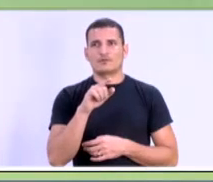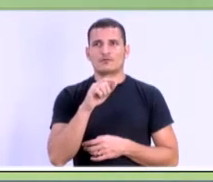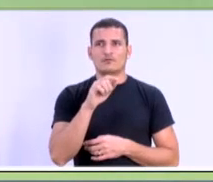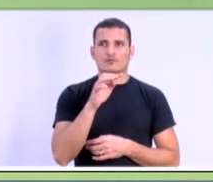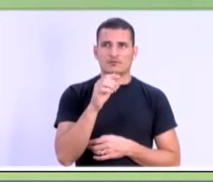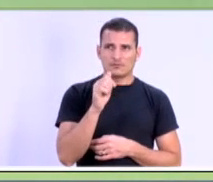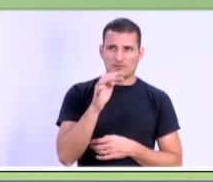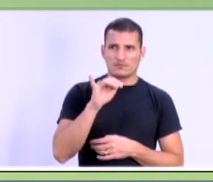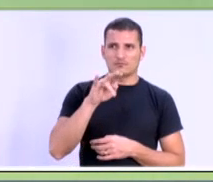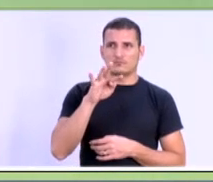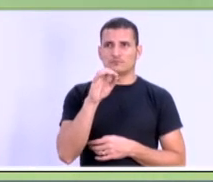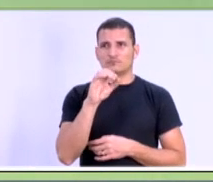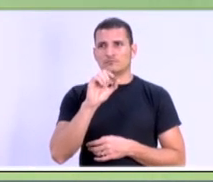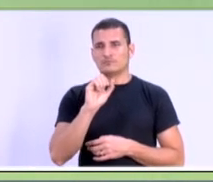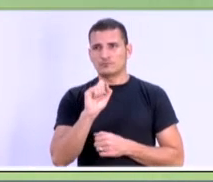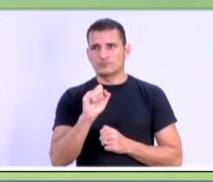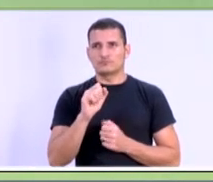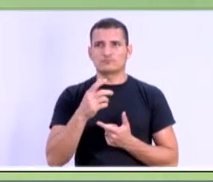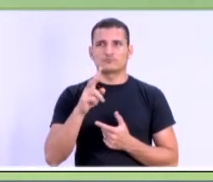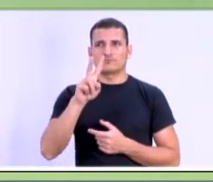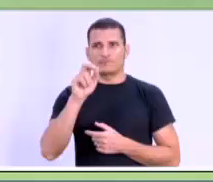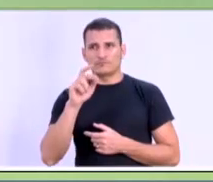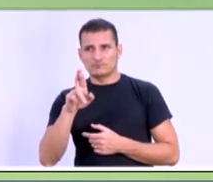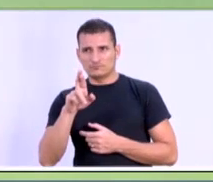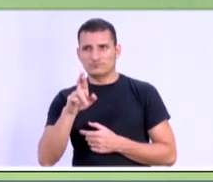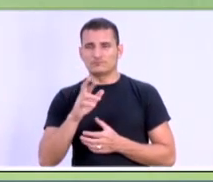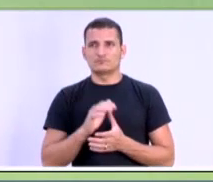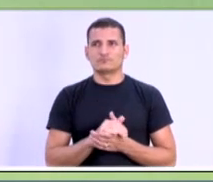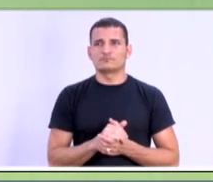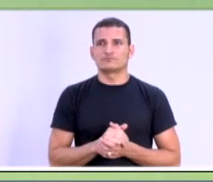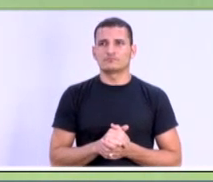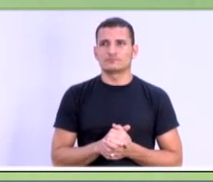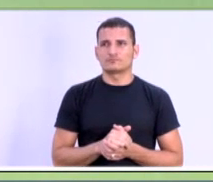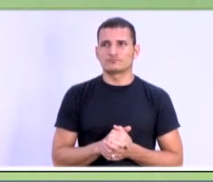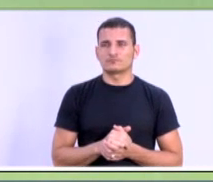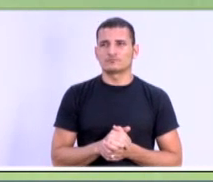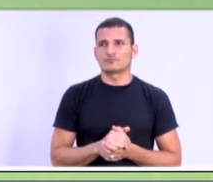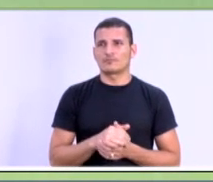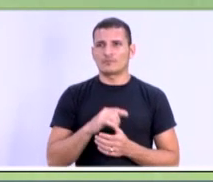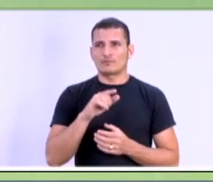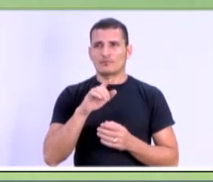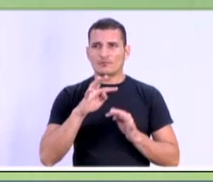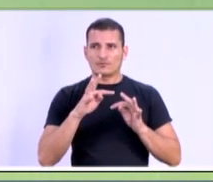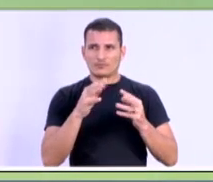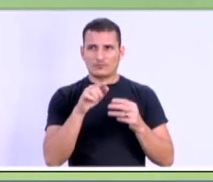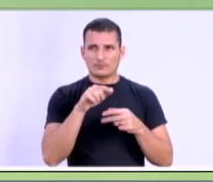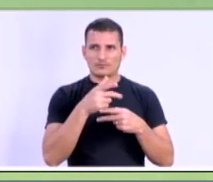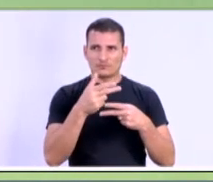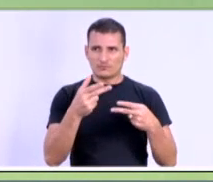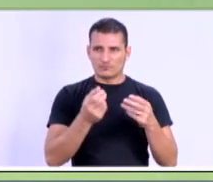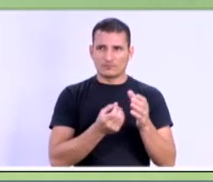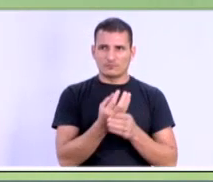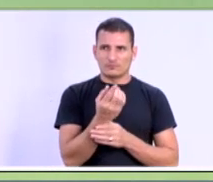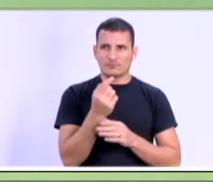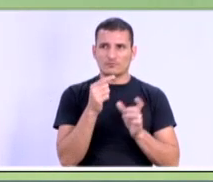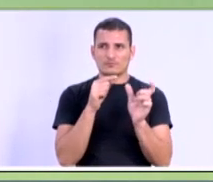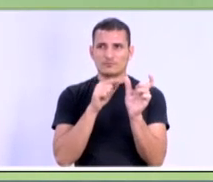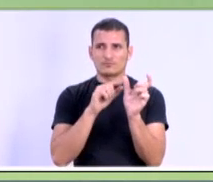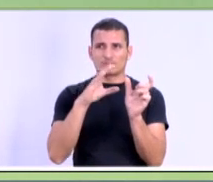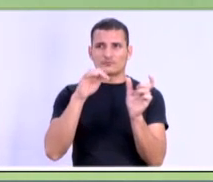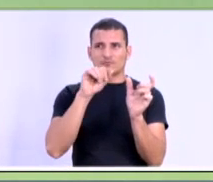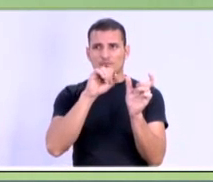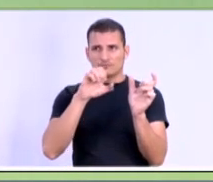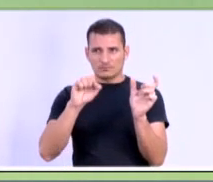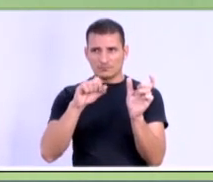membro do objeto. Após definir as variáveis membros da classe, todos os objetos criados a partir daquela classe vão conter